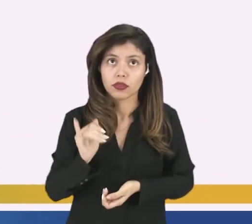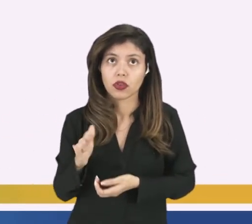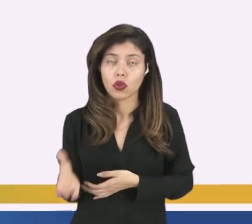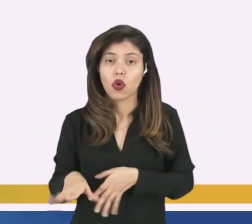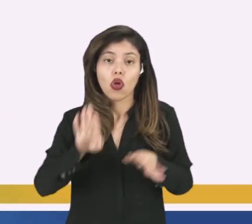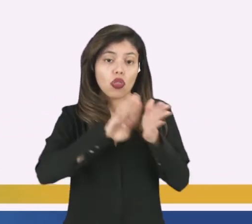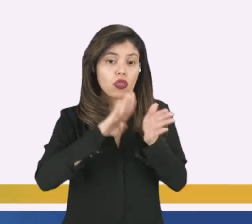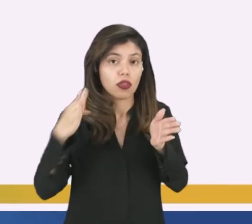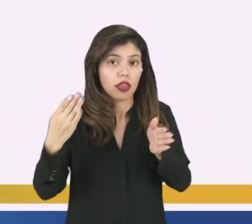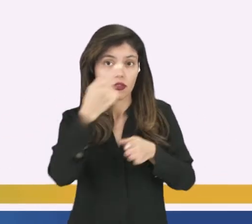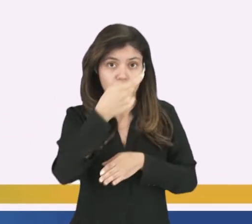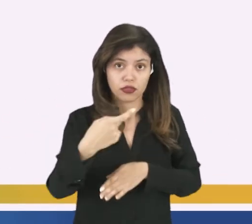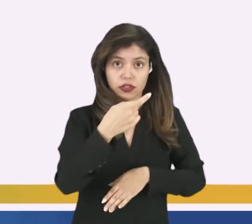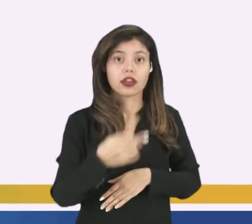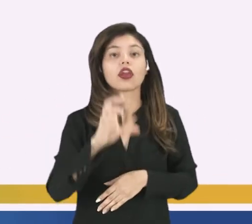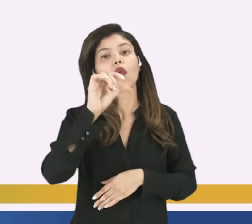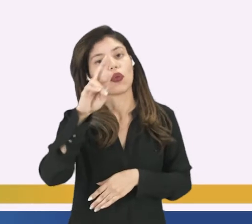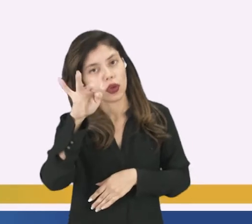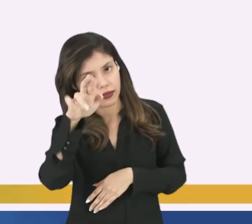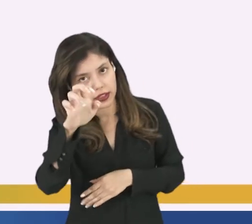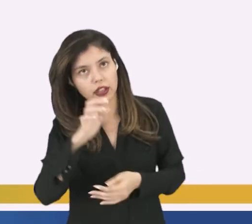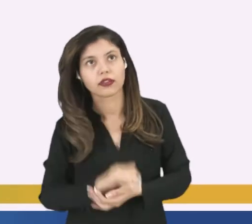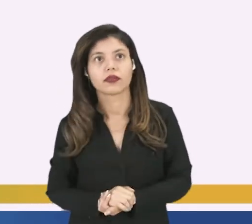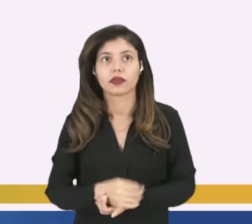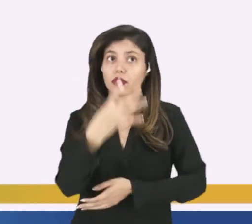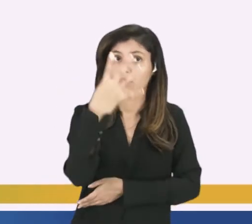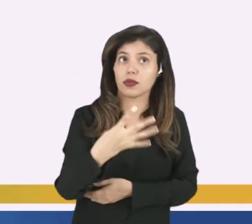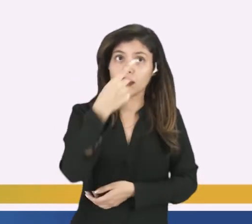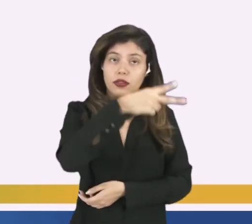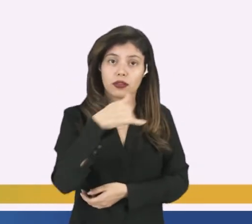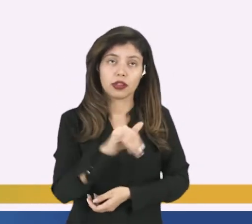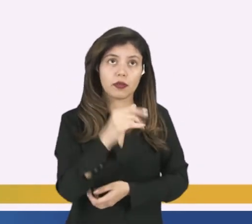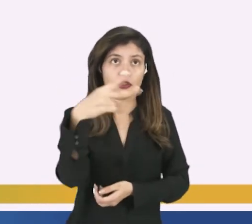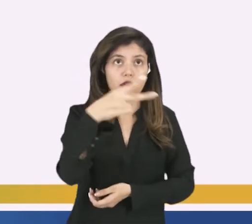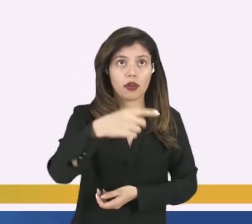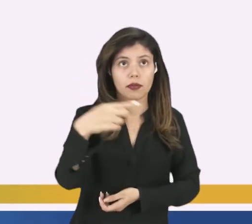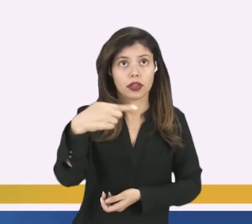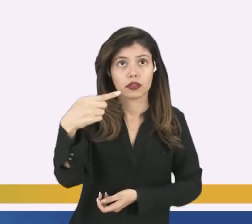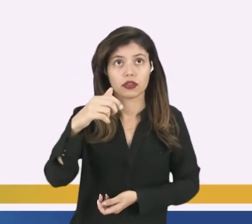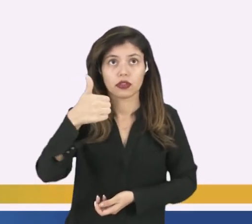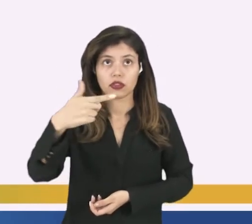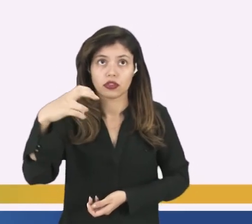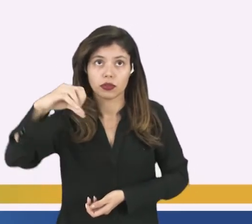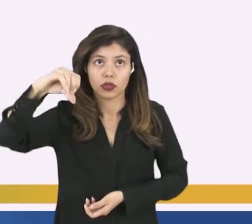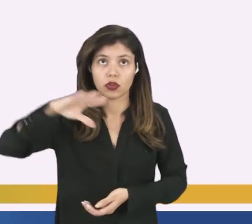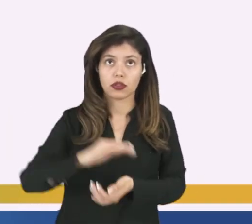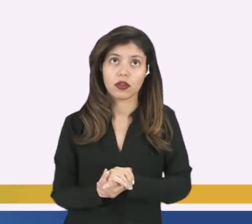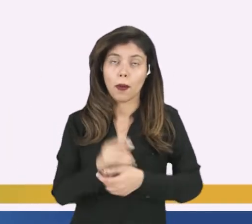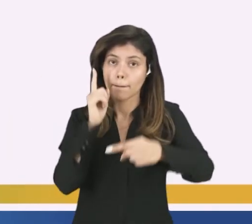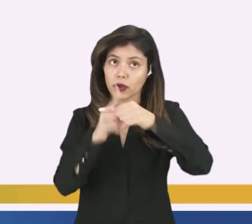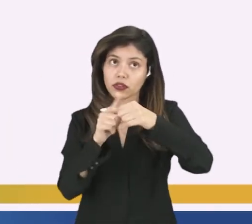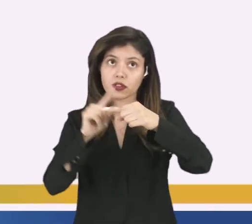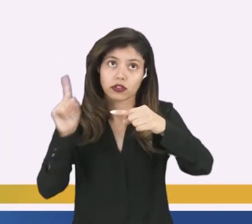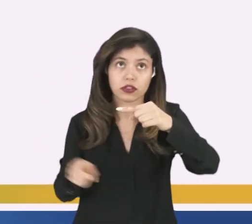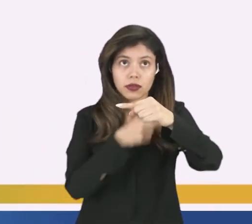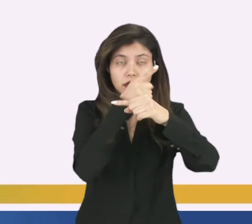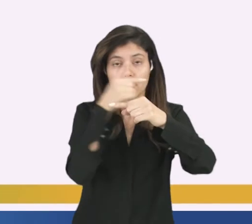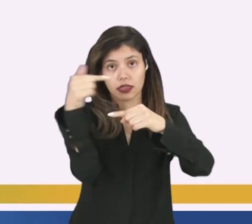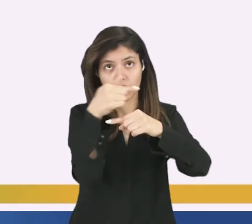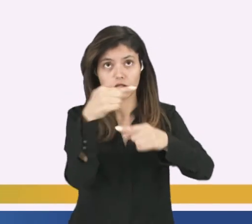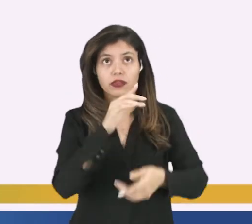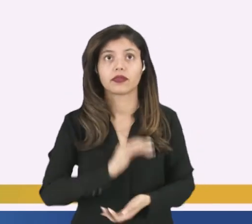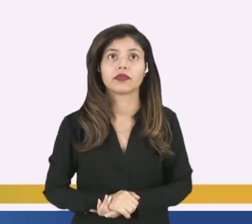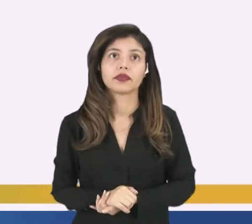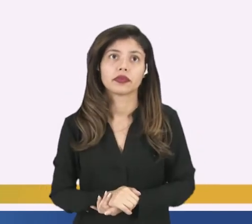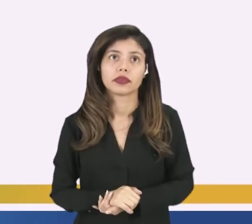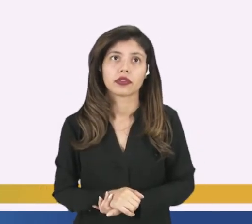y, quem ficar do lado do x é o coeficiente angular. 4y igual a menos 2x mais 9, o 2x positivo passou